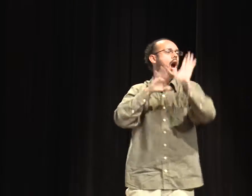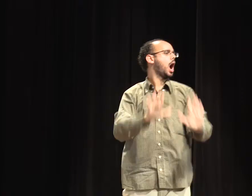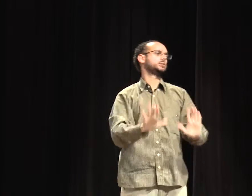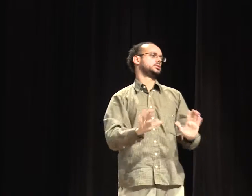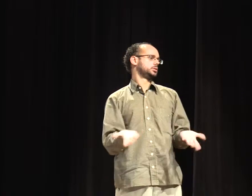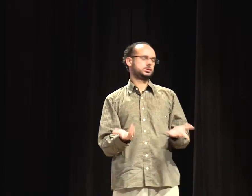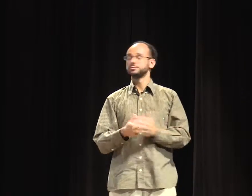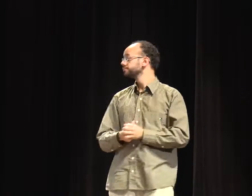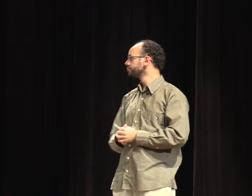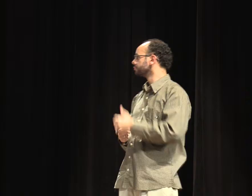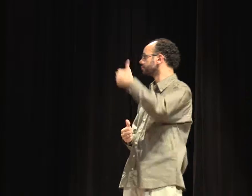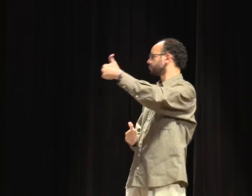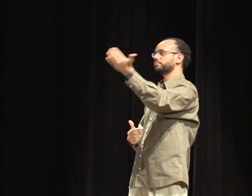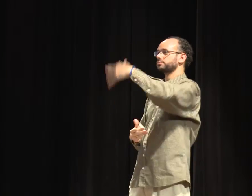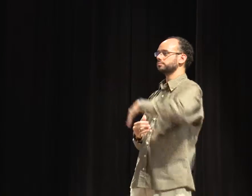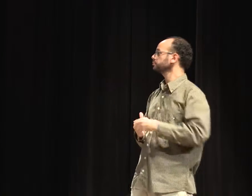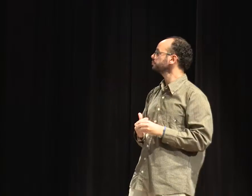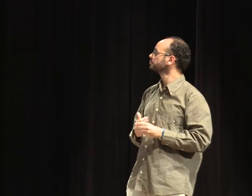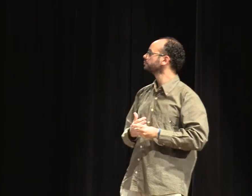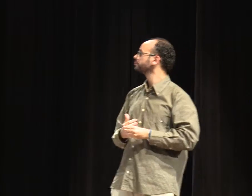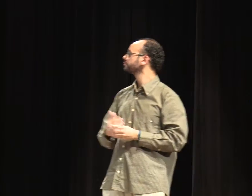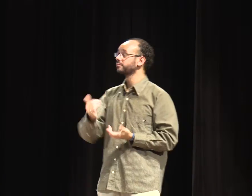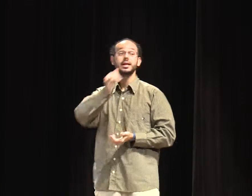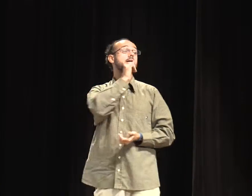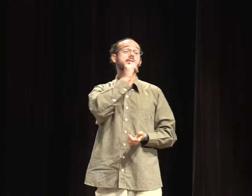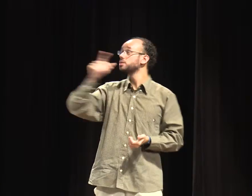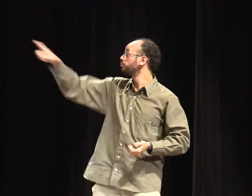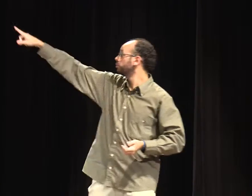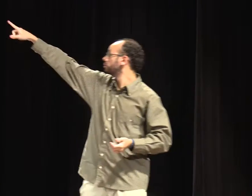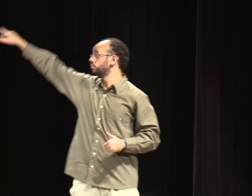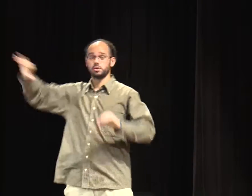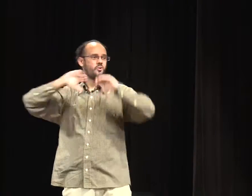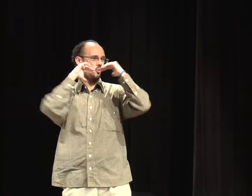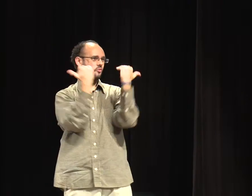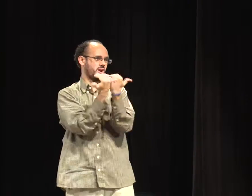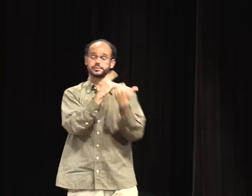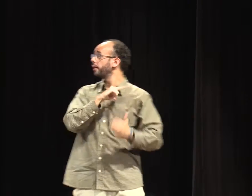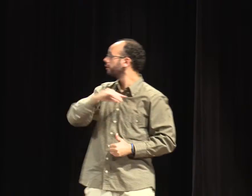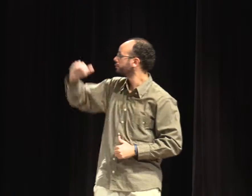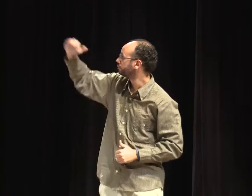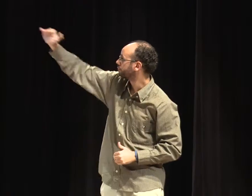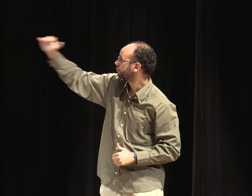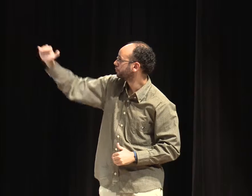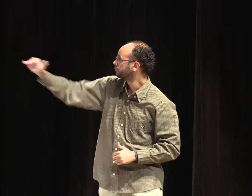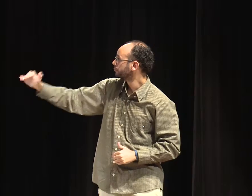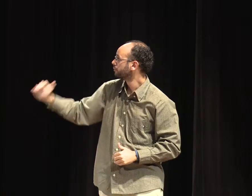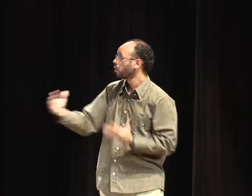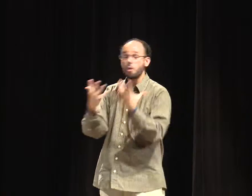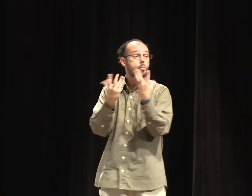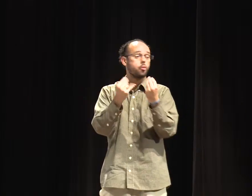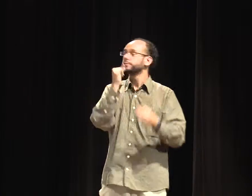Todas as articulações das propostas elas não podem ser guardadas, deferidas. A